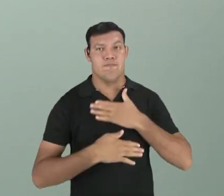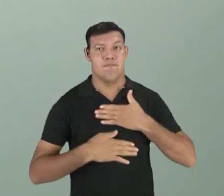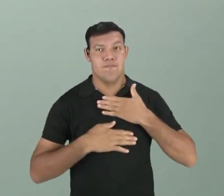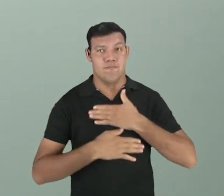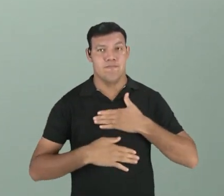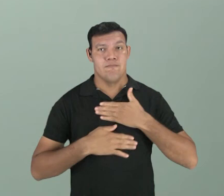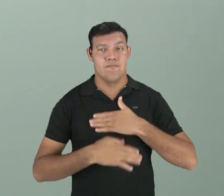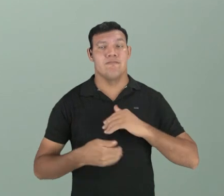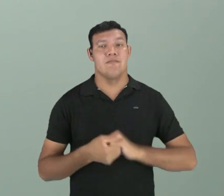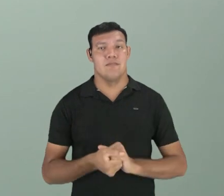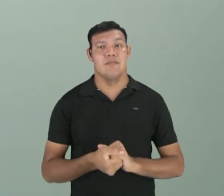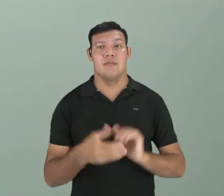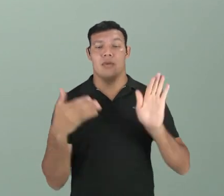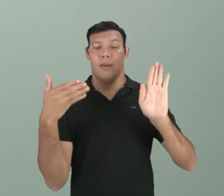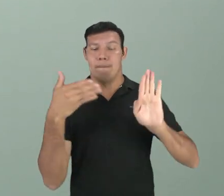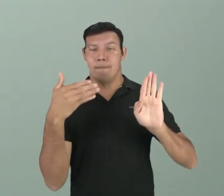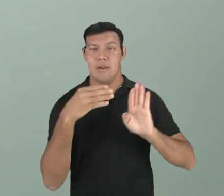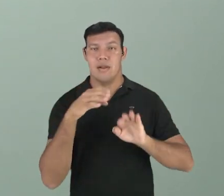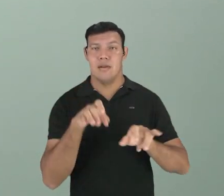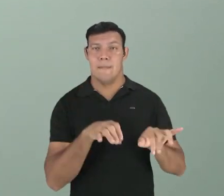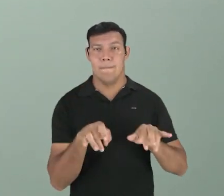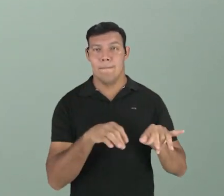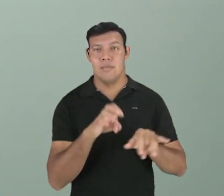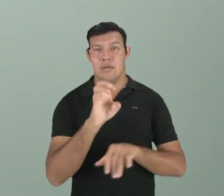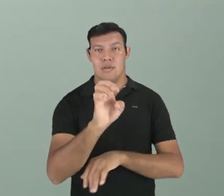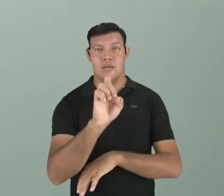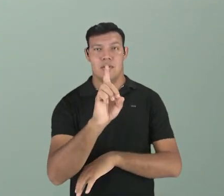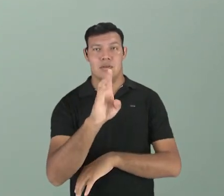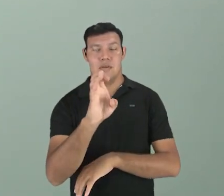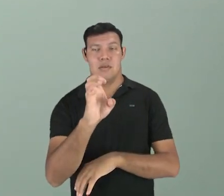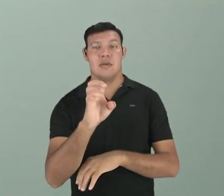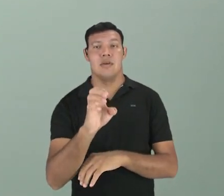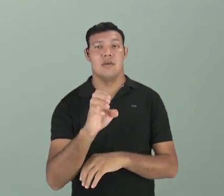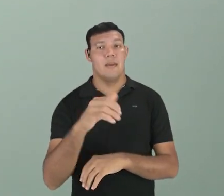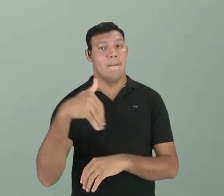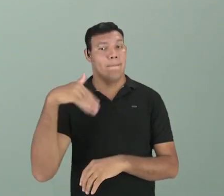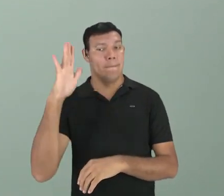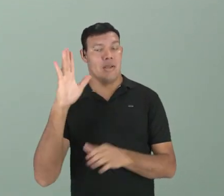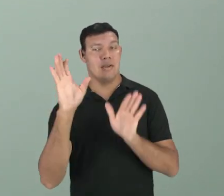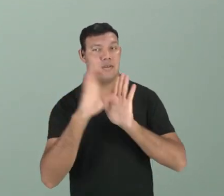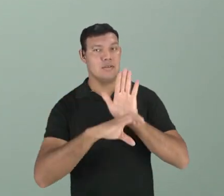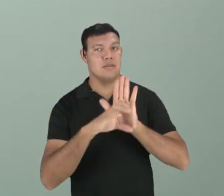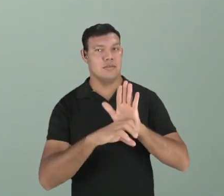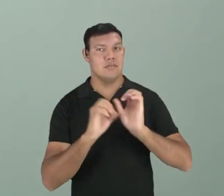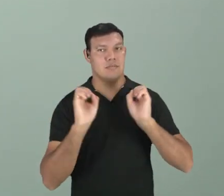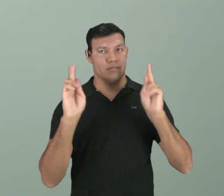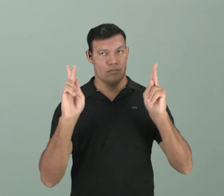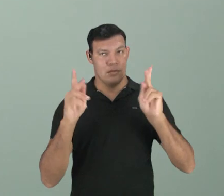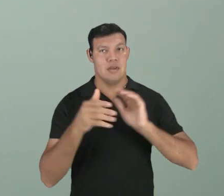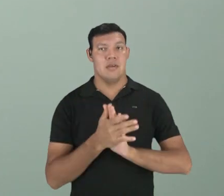Não esqueçam de acessar a plataforma Eduque para mais conteúdo, ok? Então é isso.